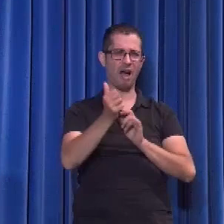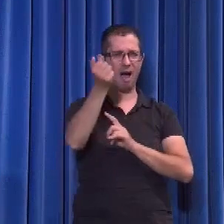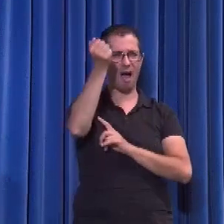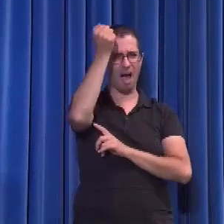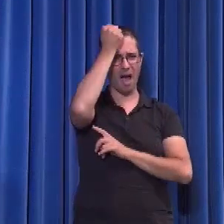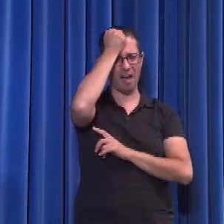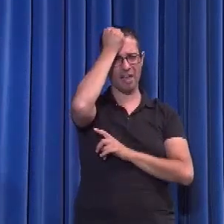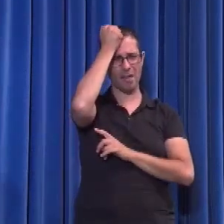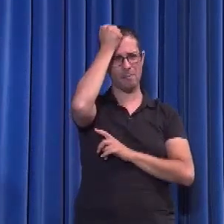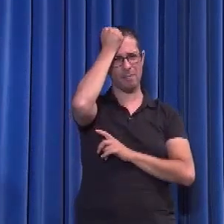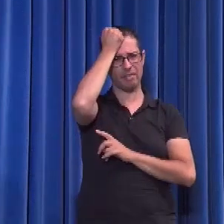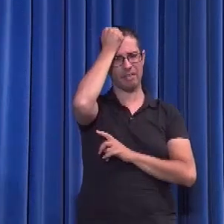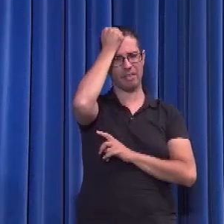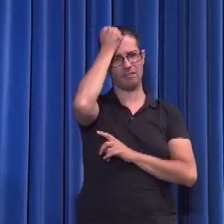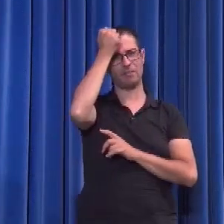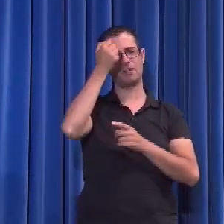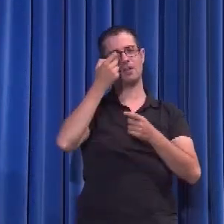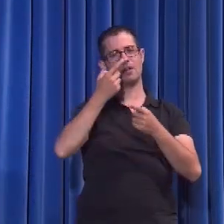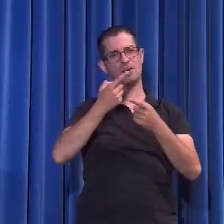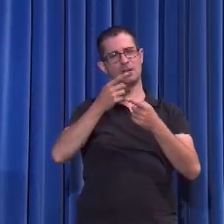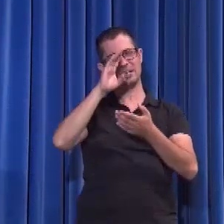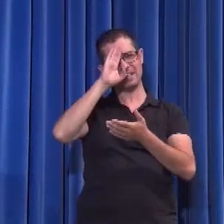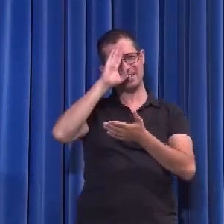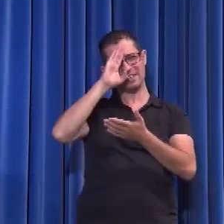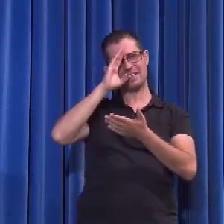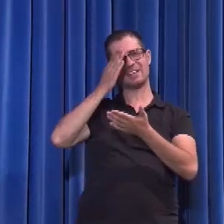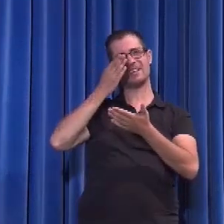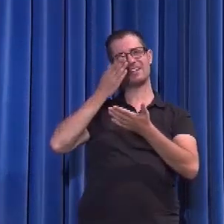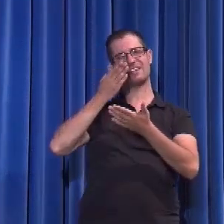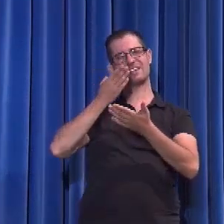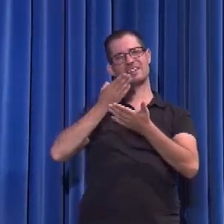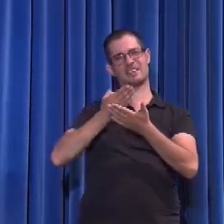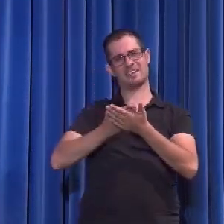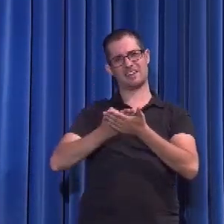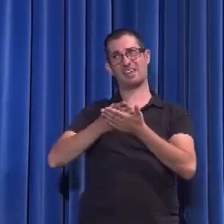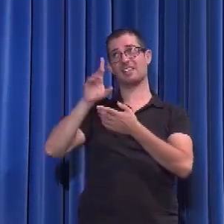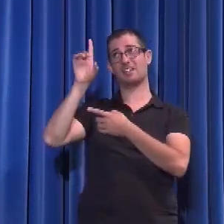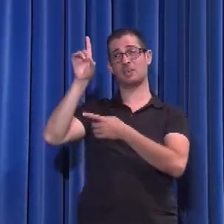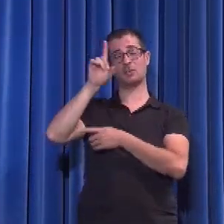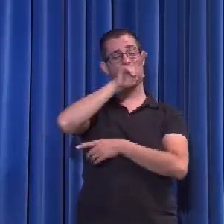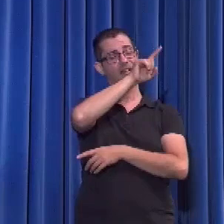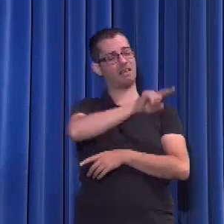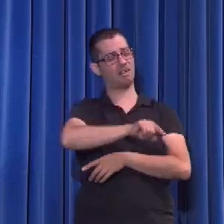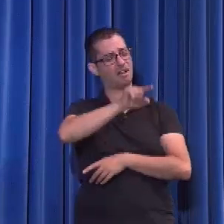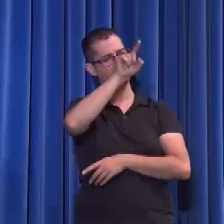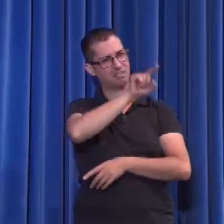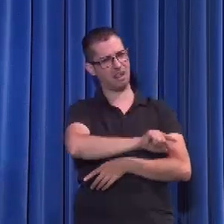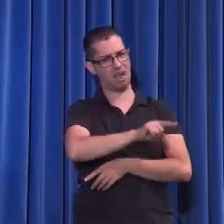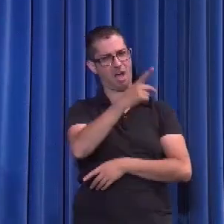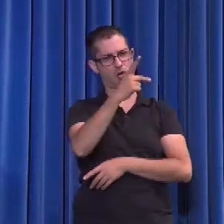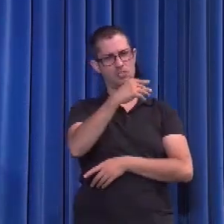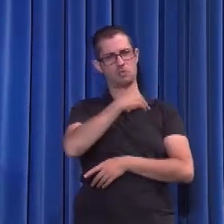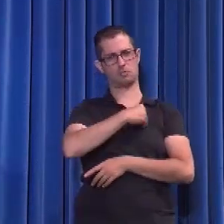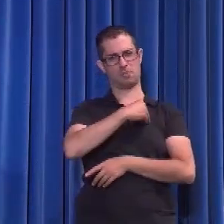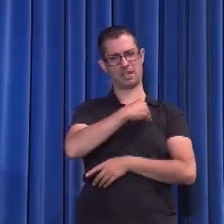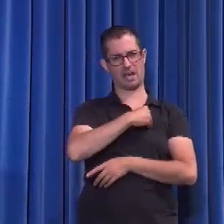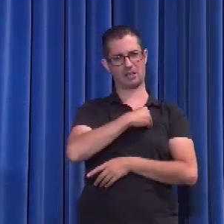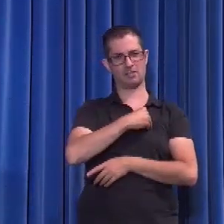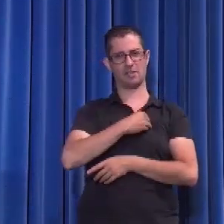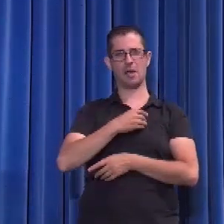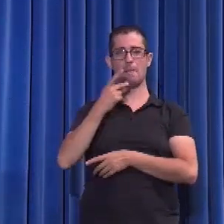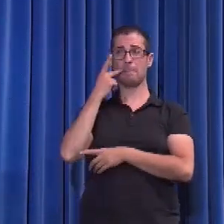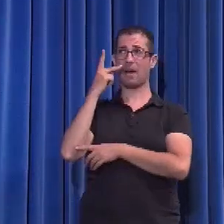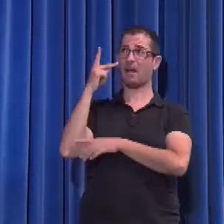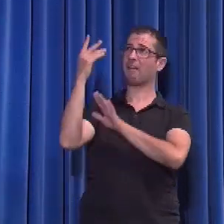Arrependei-vos, pois, convertei-vos para que sejam cancelados os vossos pecados, a fim de que na presença do